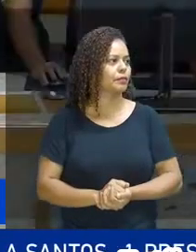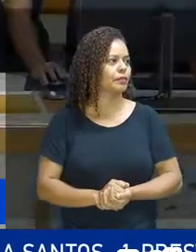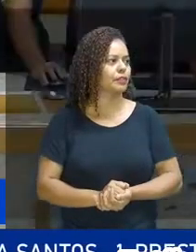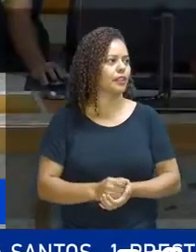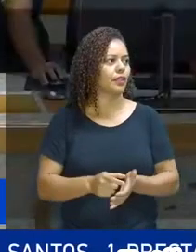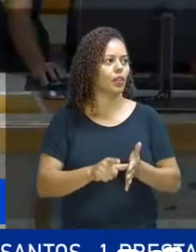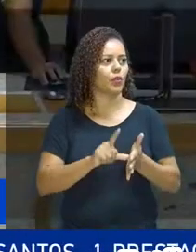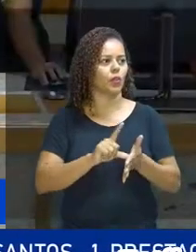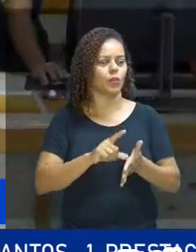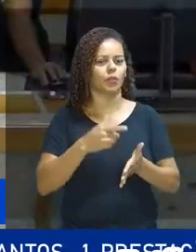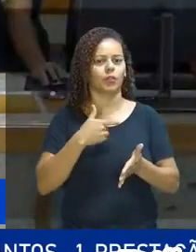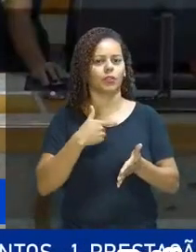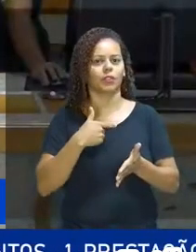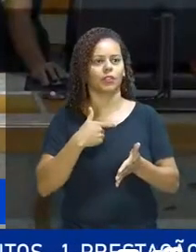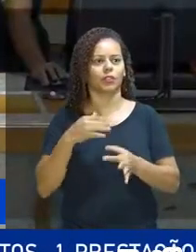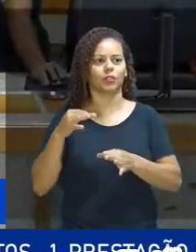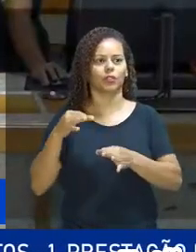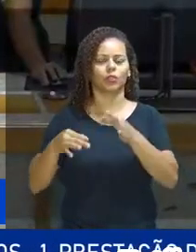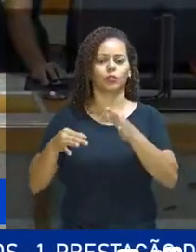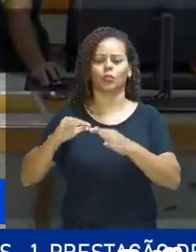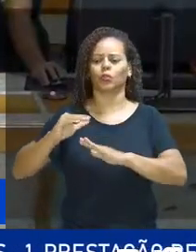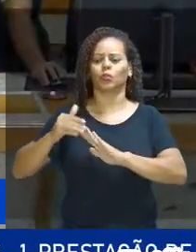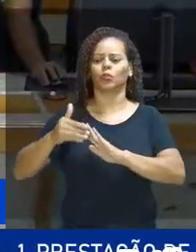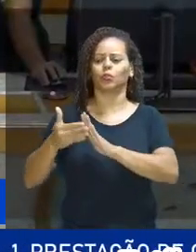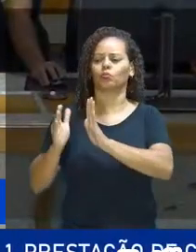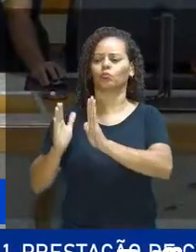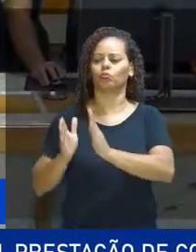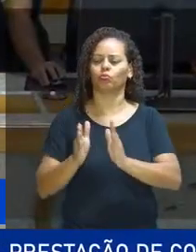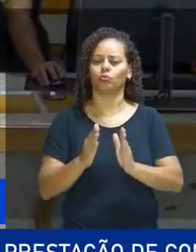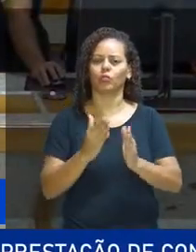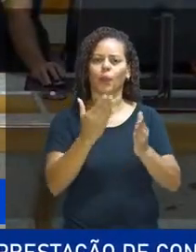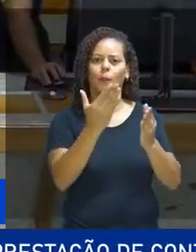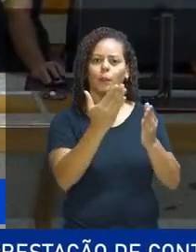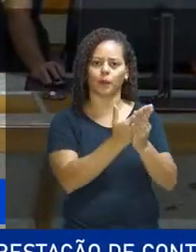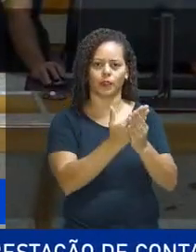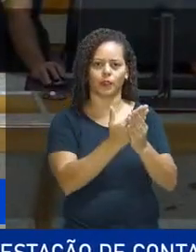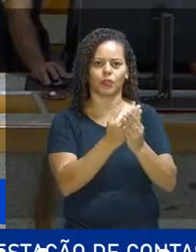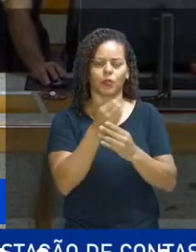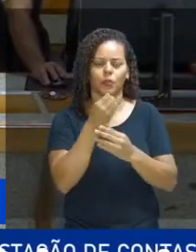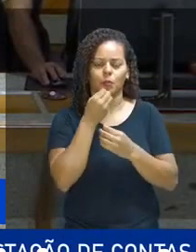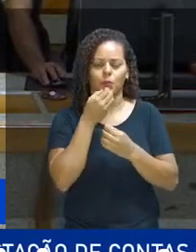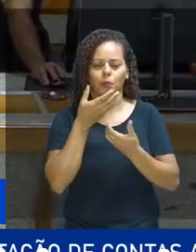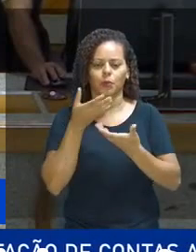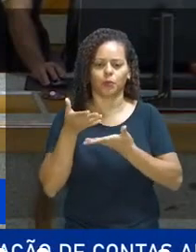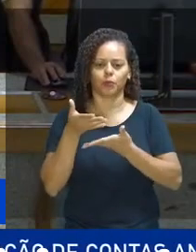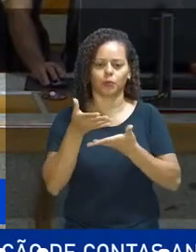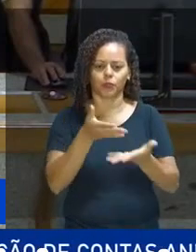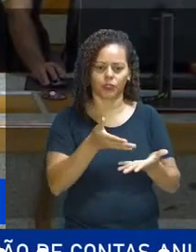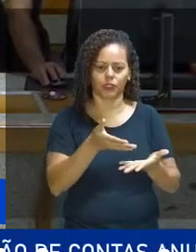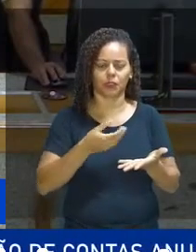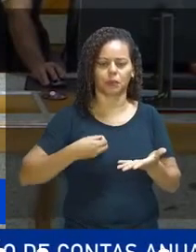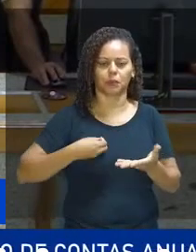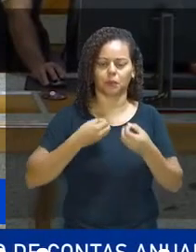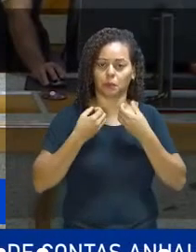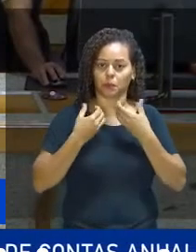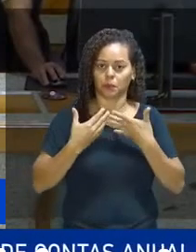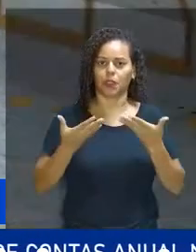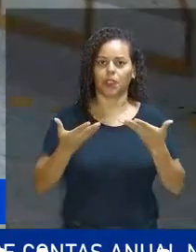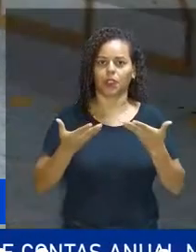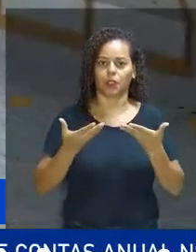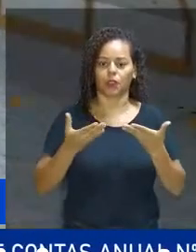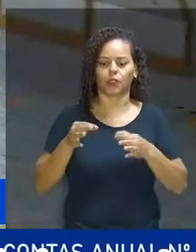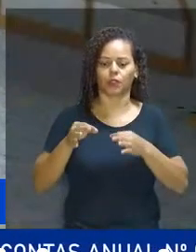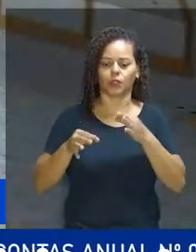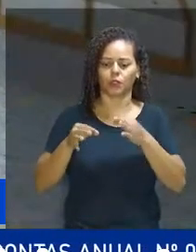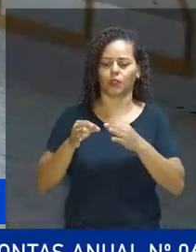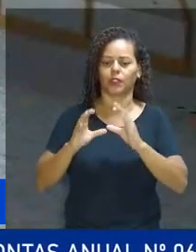tem de julgar com celeridade todos esses processos. Então, sejam todos muito bem-vindos, sintam-se em casa no Tribunal da Cidadania, no Tribunal